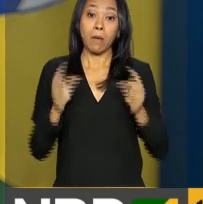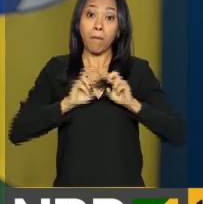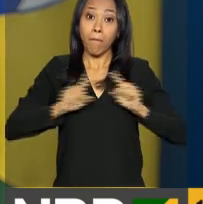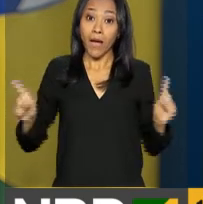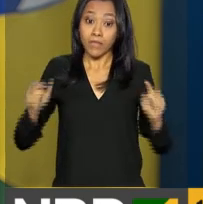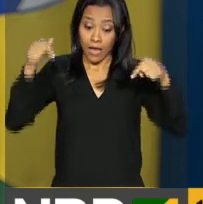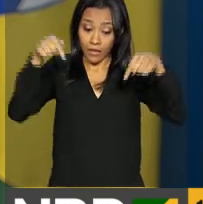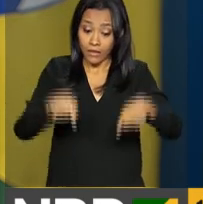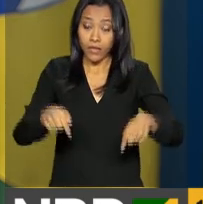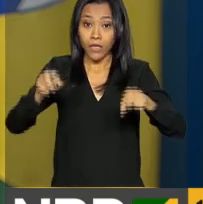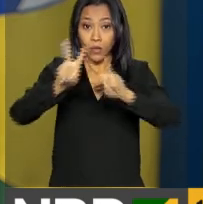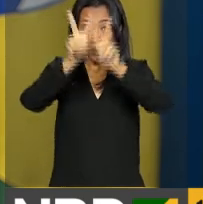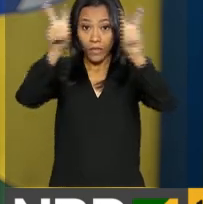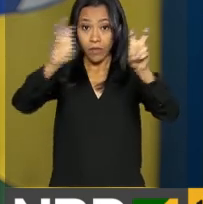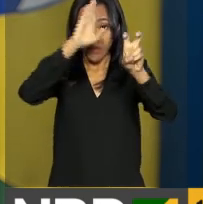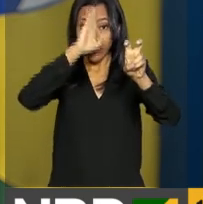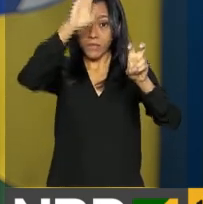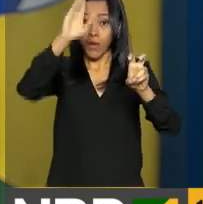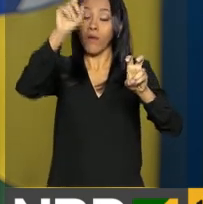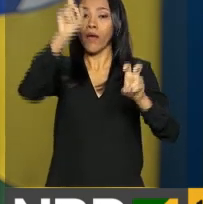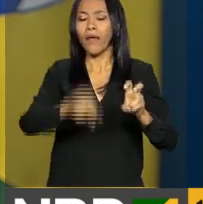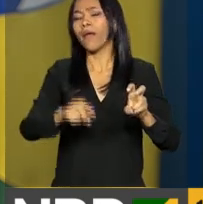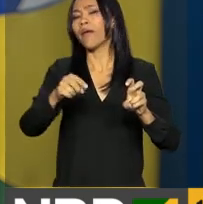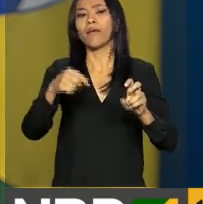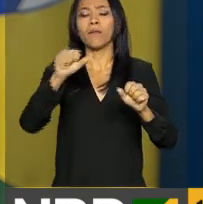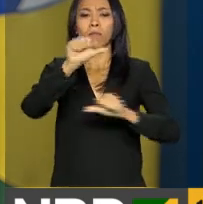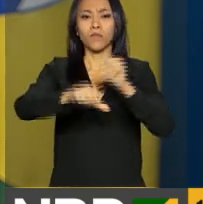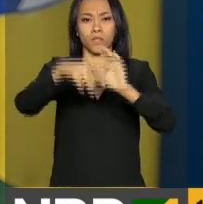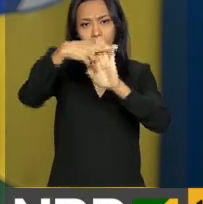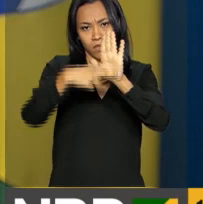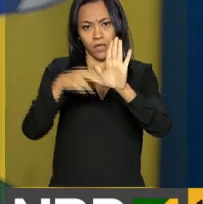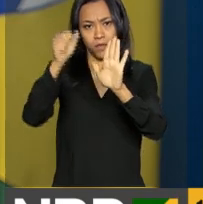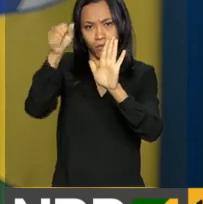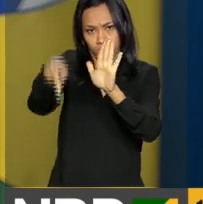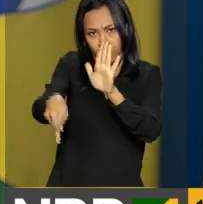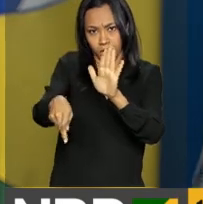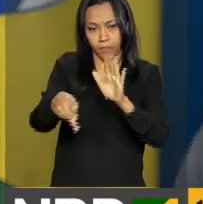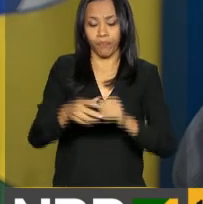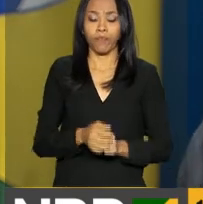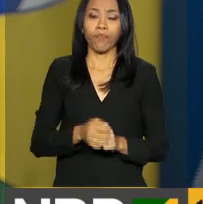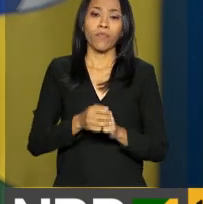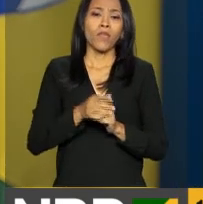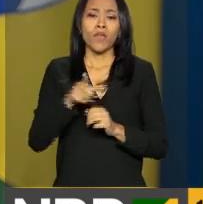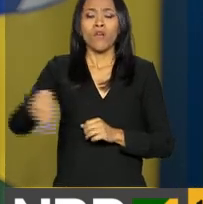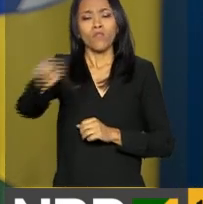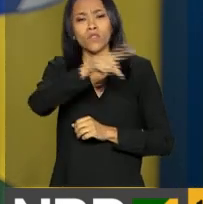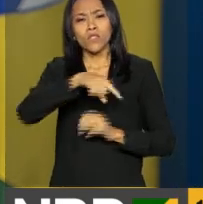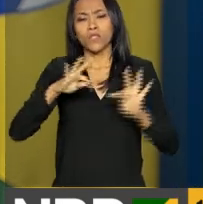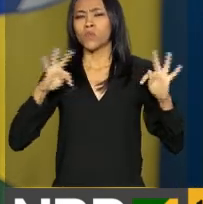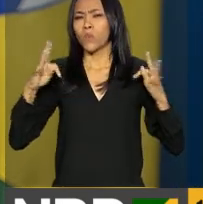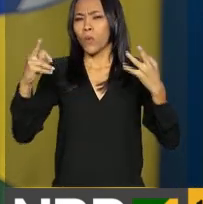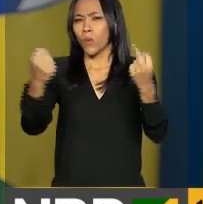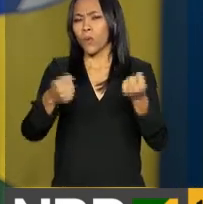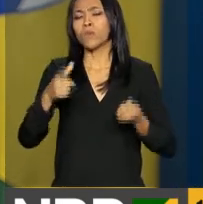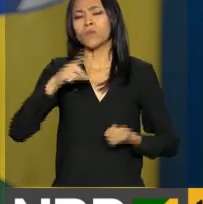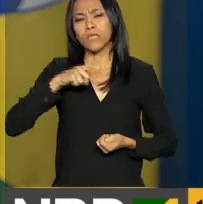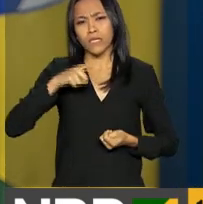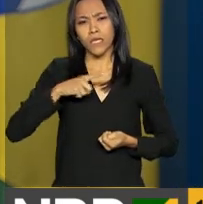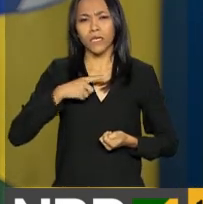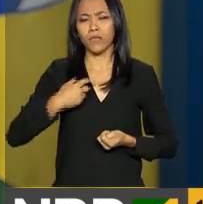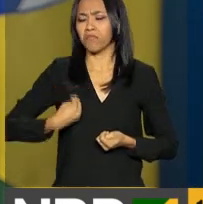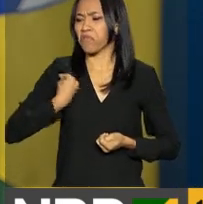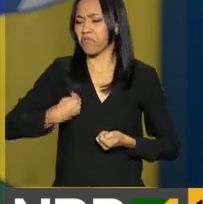a Previdência Social. E, evidentemente, vou dizer a vocês uma coisa, vocês todos têm muita estrada